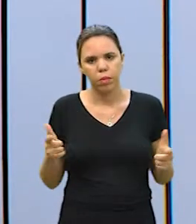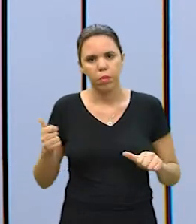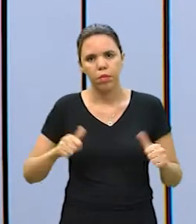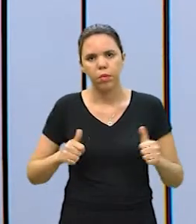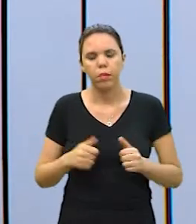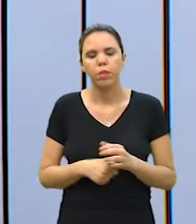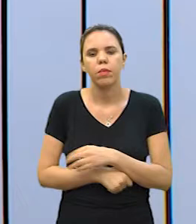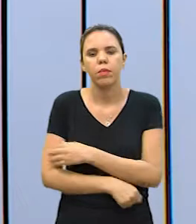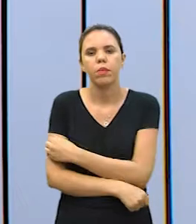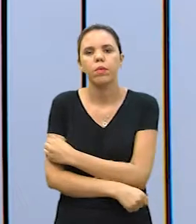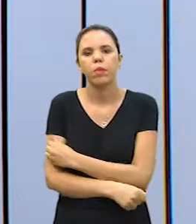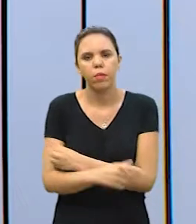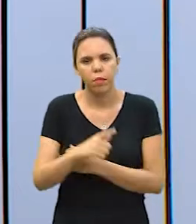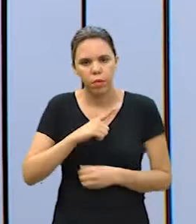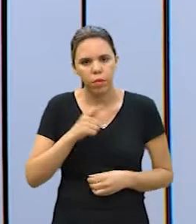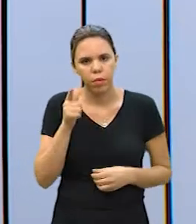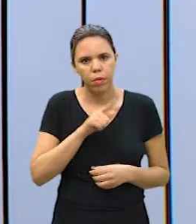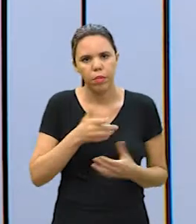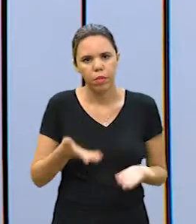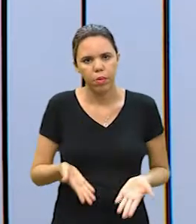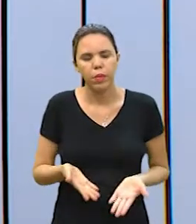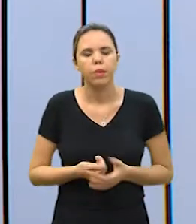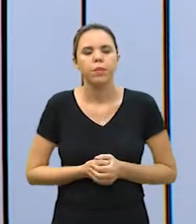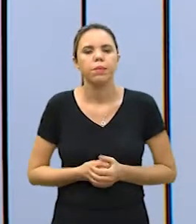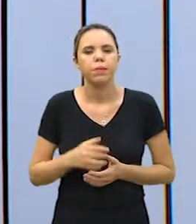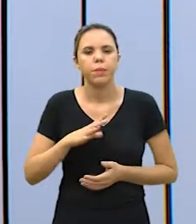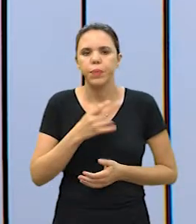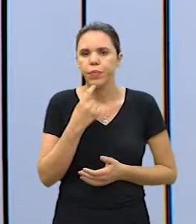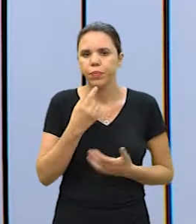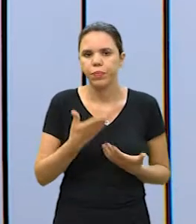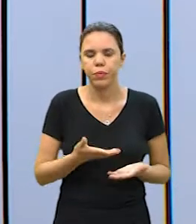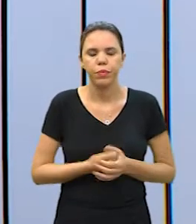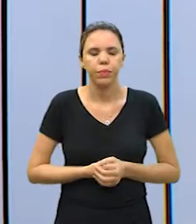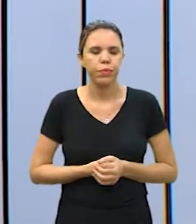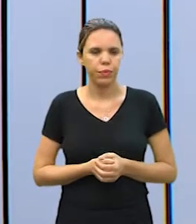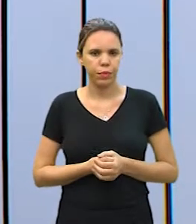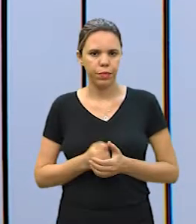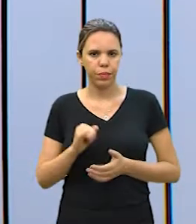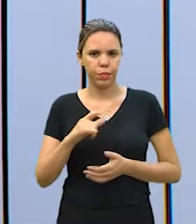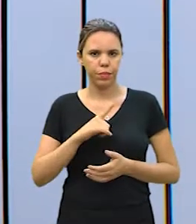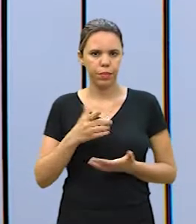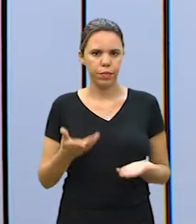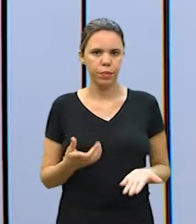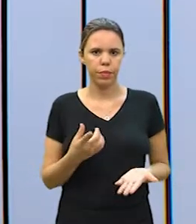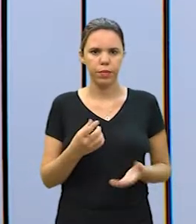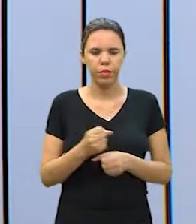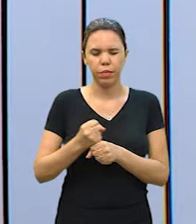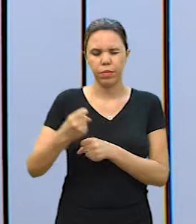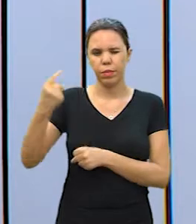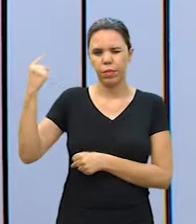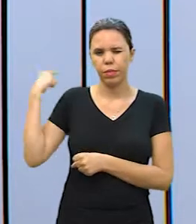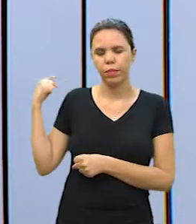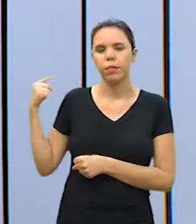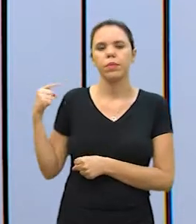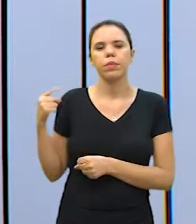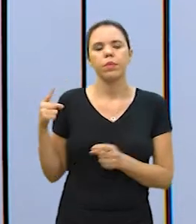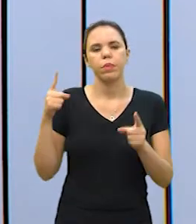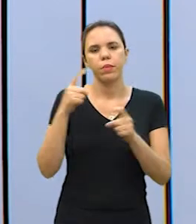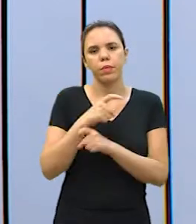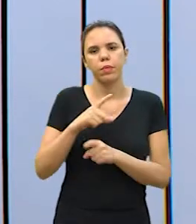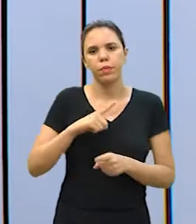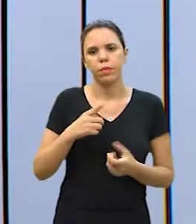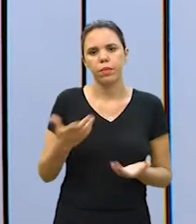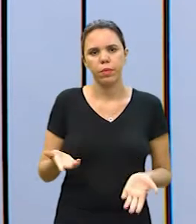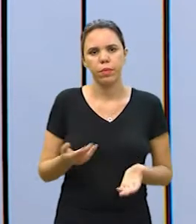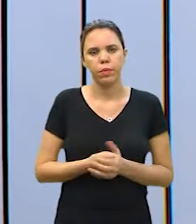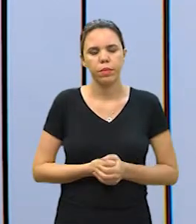o diagnóstico. Nós temos conseguido aqui, inclusive na cidade de Campinas, se a gente pegar de décadas atrás, com a dificuldade